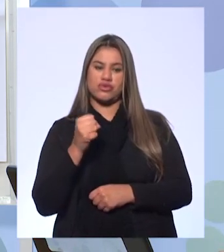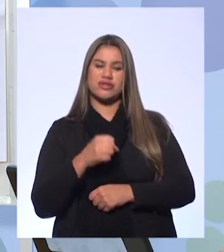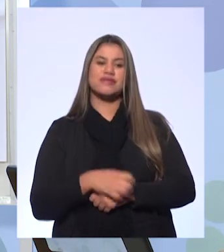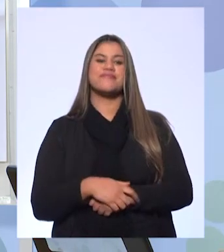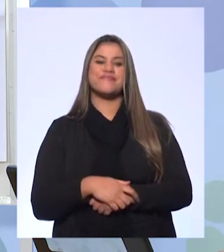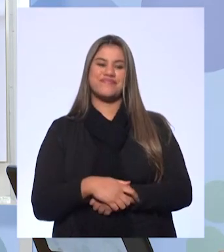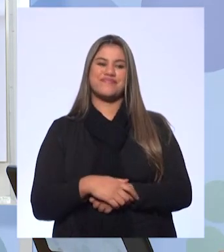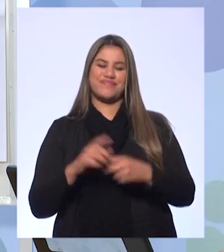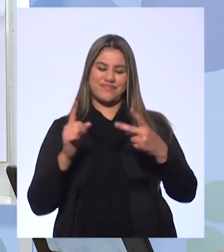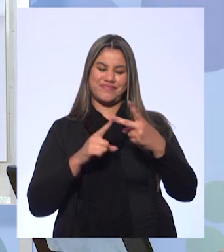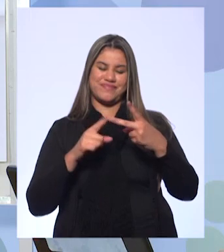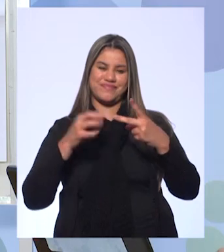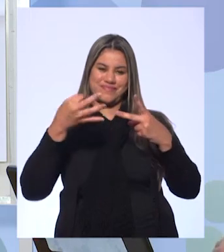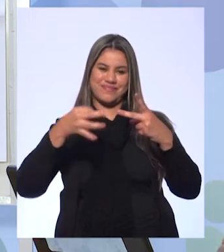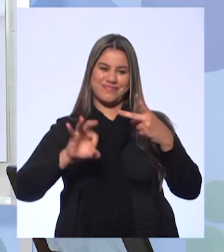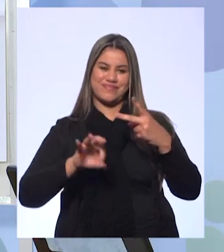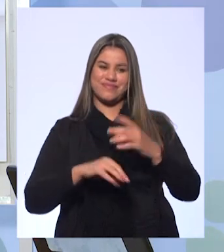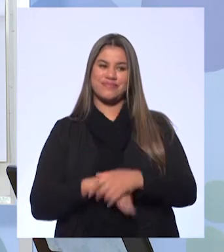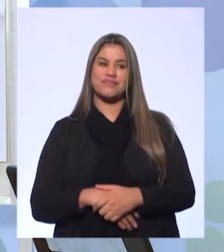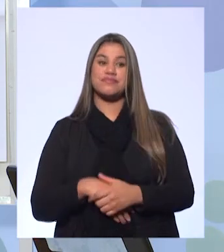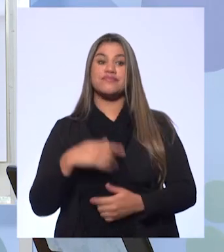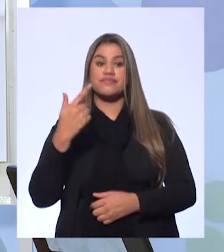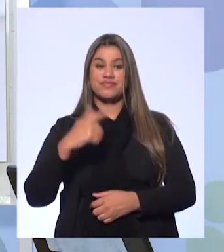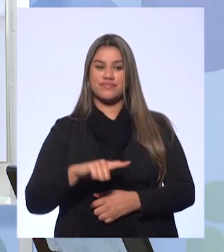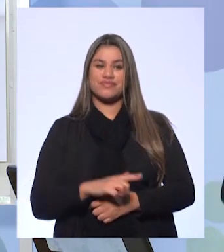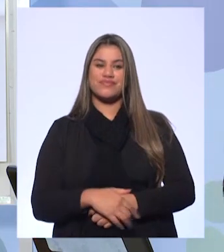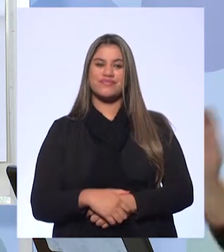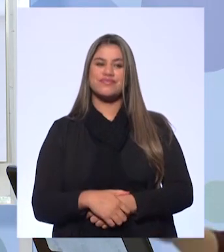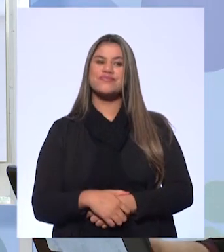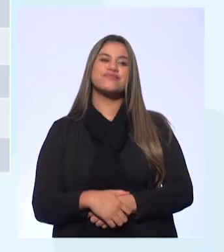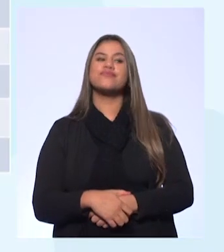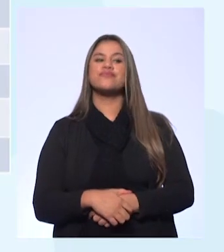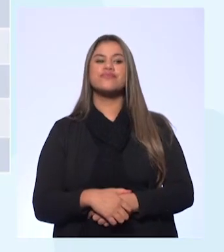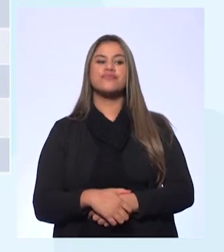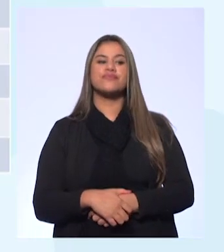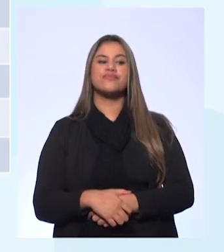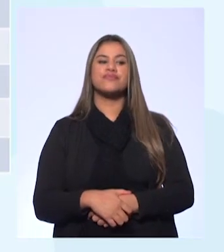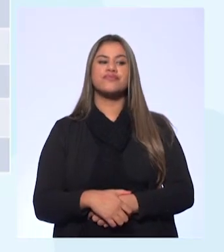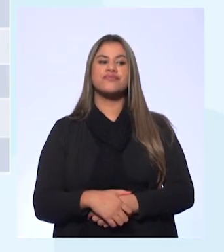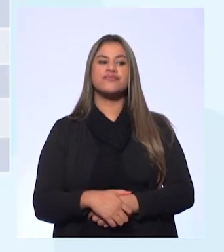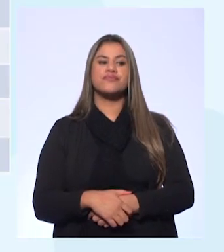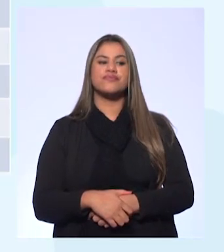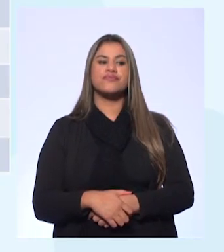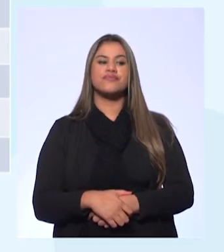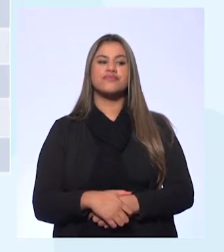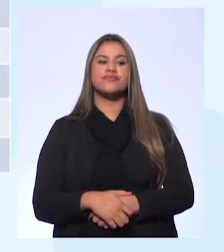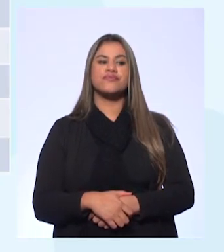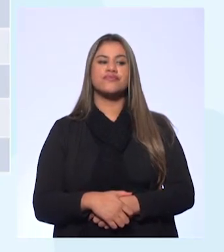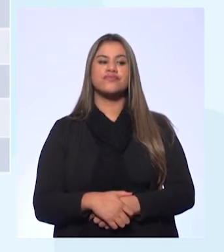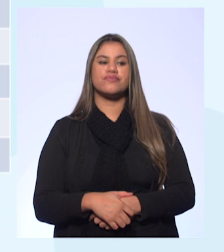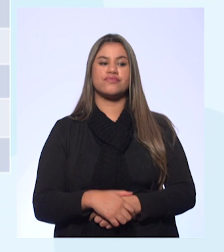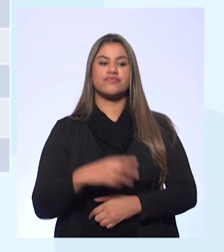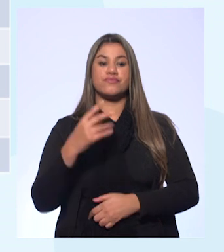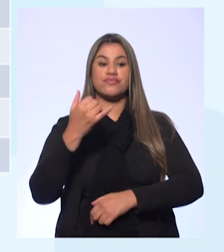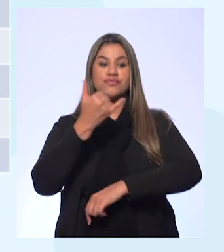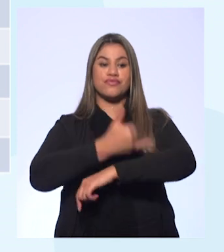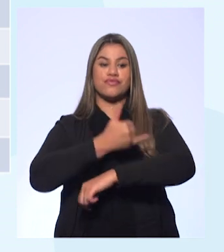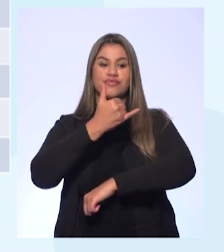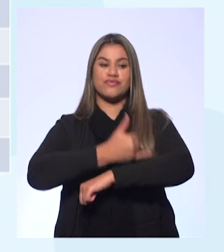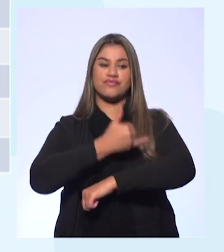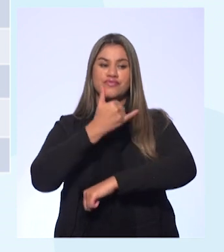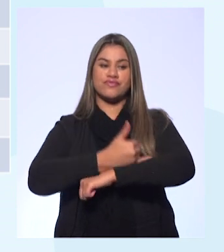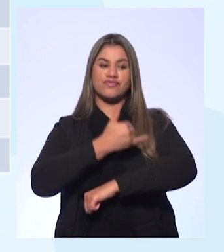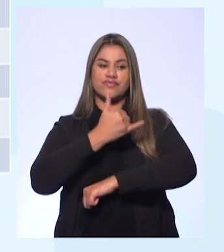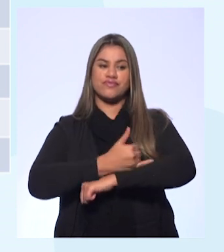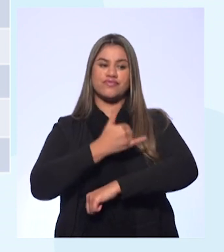fazer. Perfeito? Vamos fazer mais uma vez? Vamos fazer agora o segundo. Não, o segundo nós já fizemos. Eu quero o terceiro. O